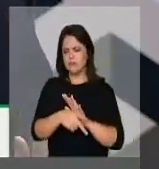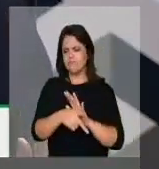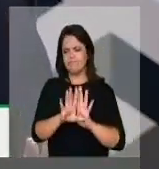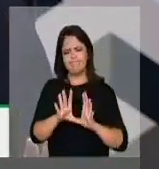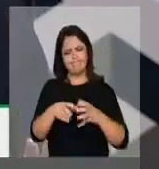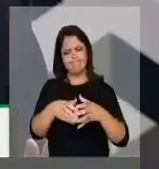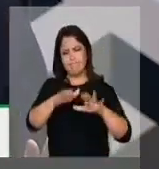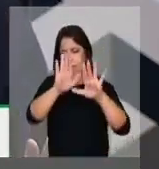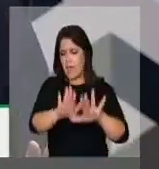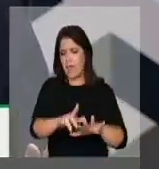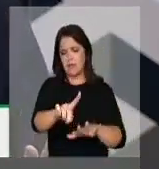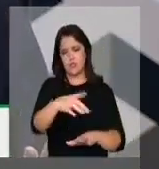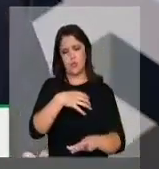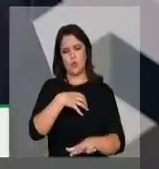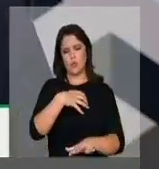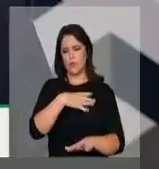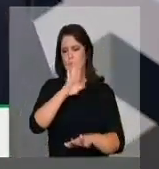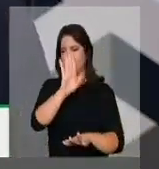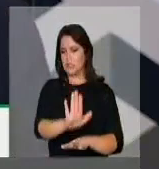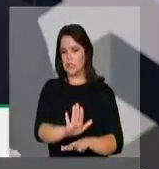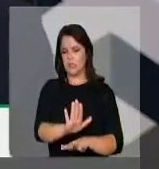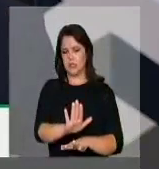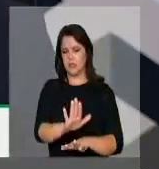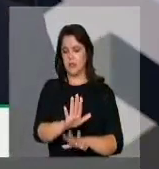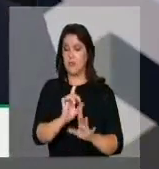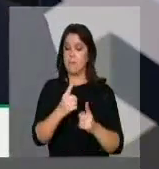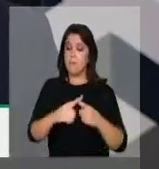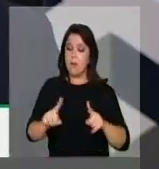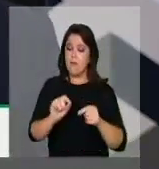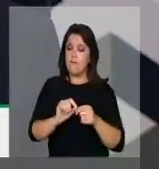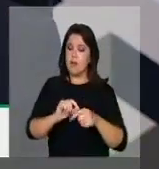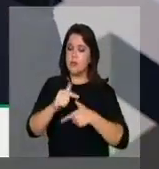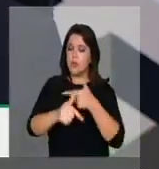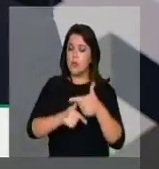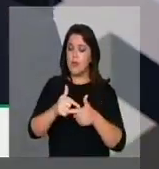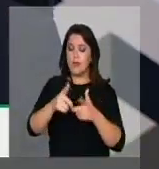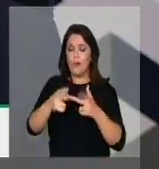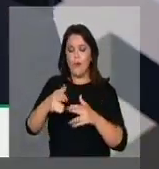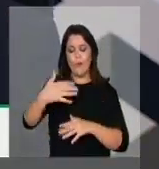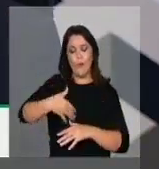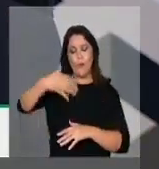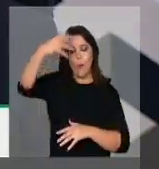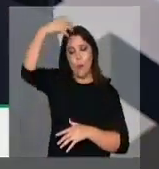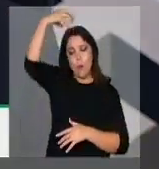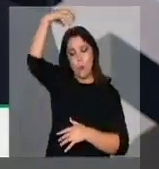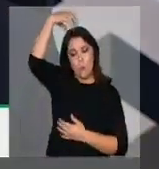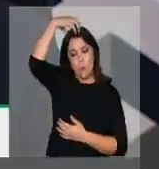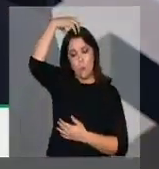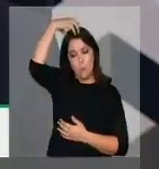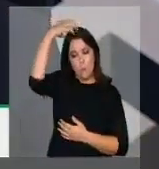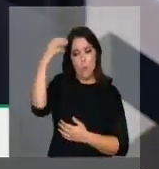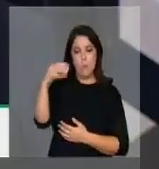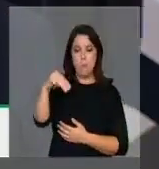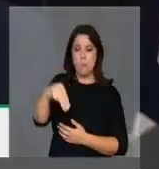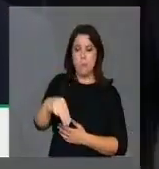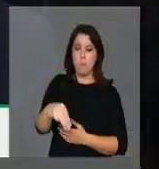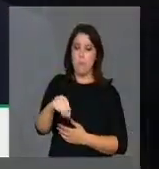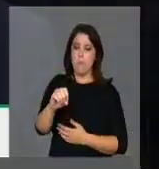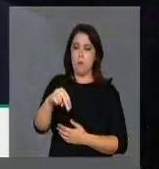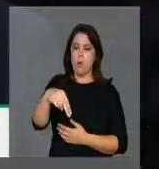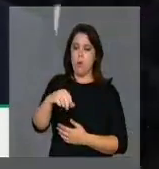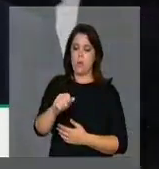não acho que seja o nosso caso, fazem esse órgão com monarquia. Mas há outros, como a